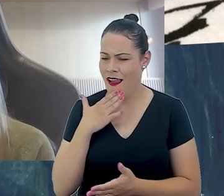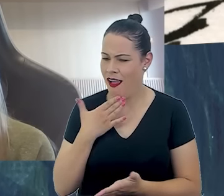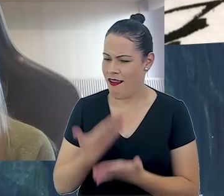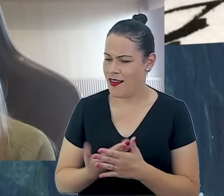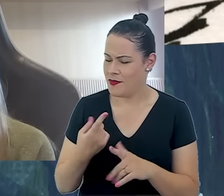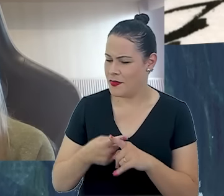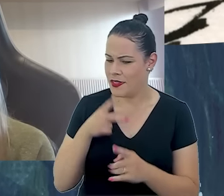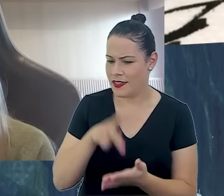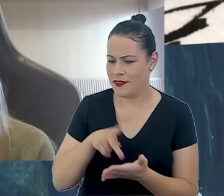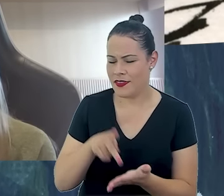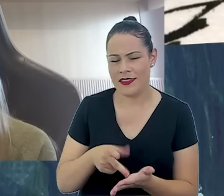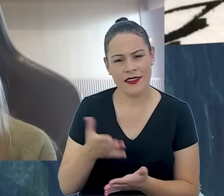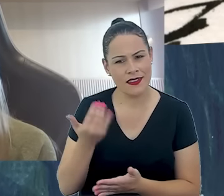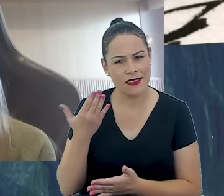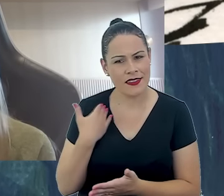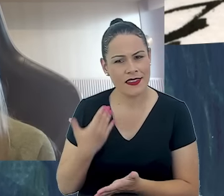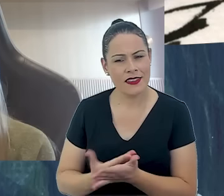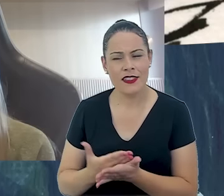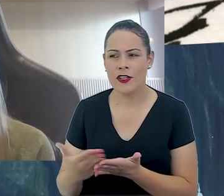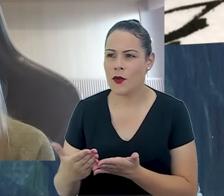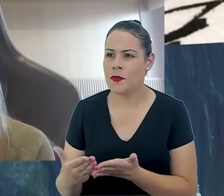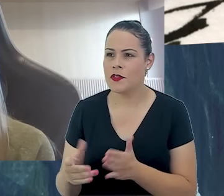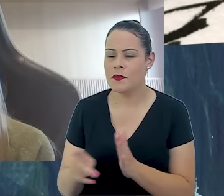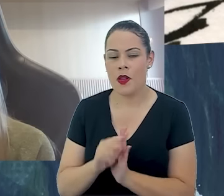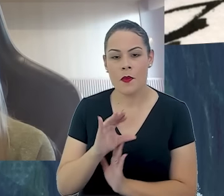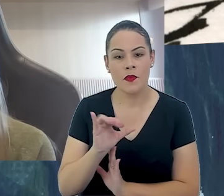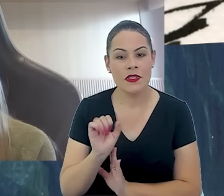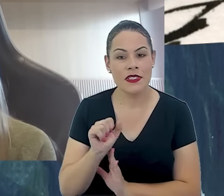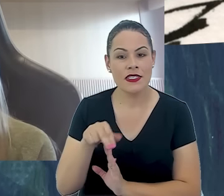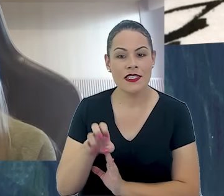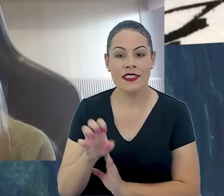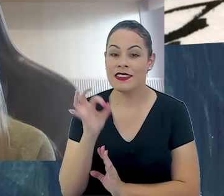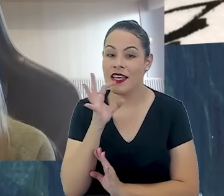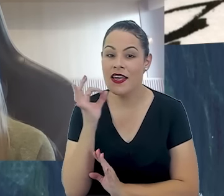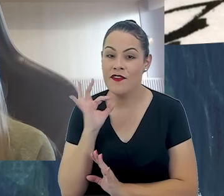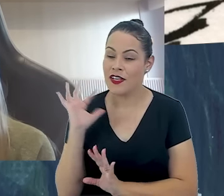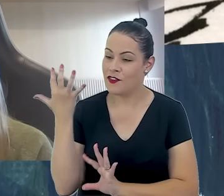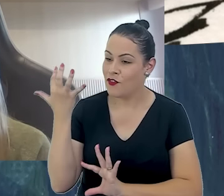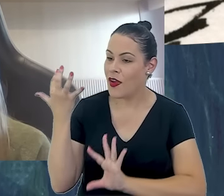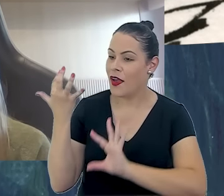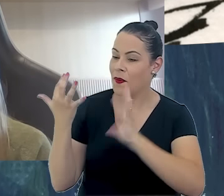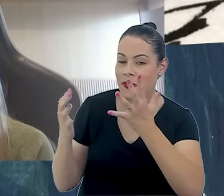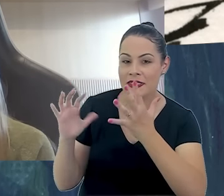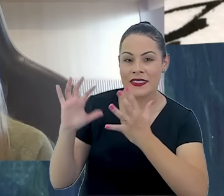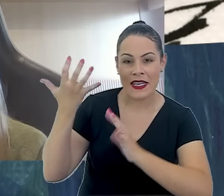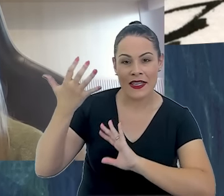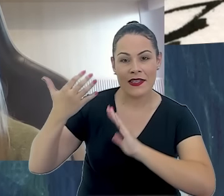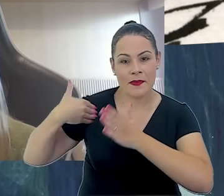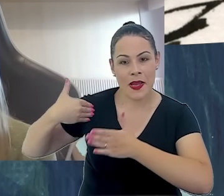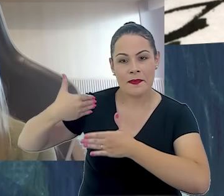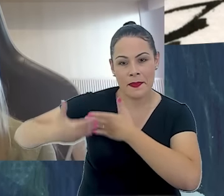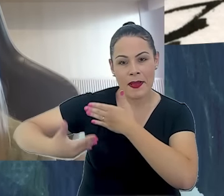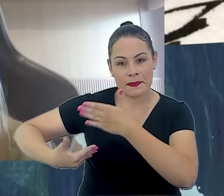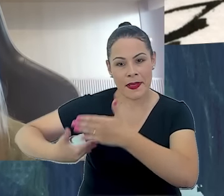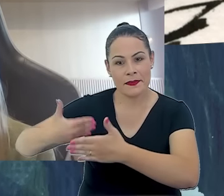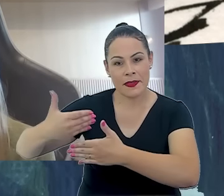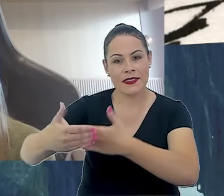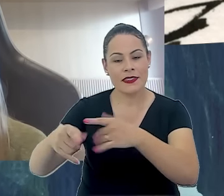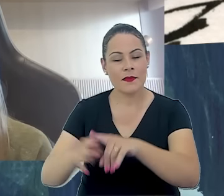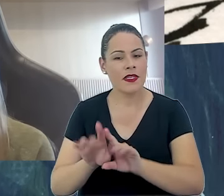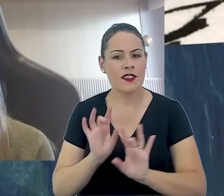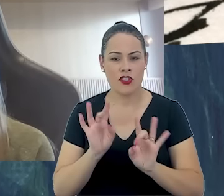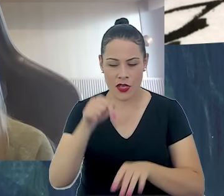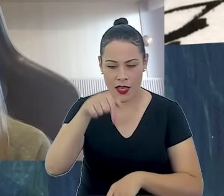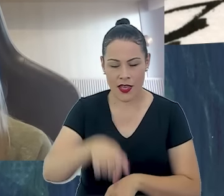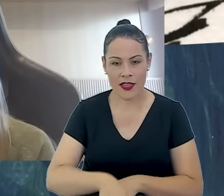é impressionante que realmente, desde o Cisne Verde, eles foram acontecendo, né? A gente teve, e